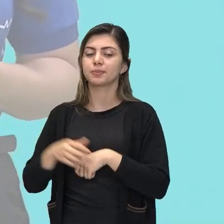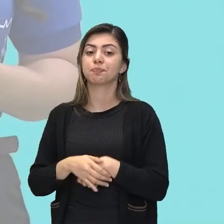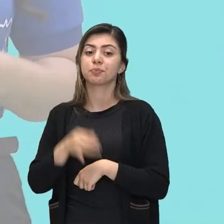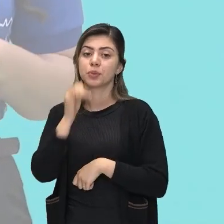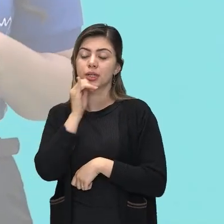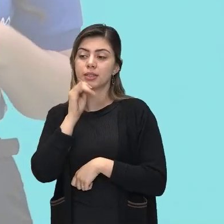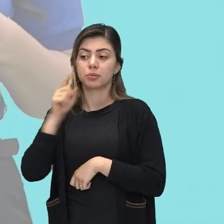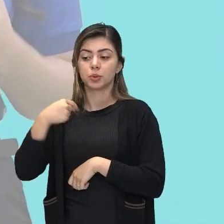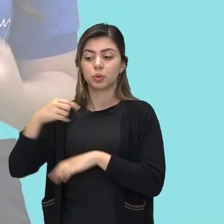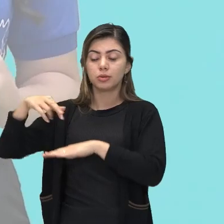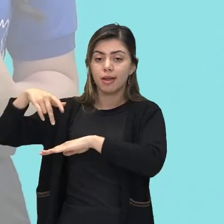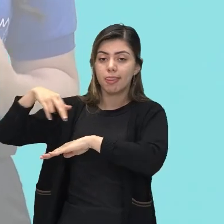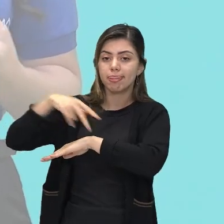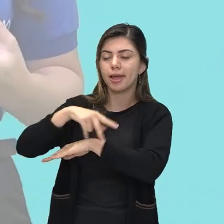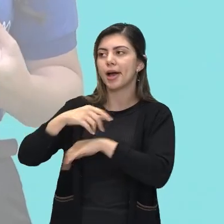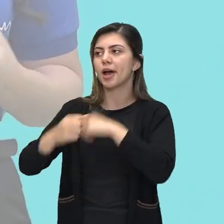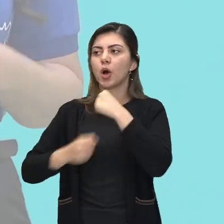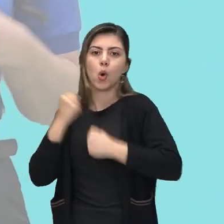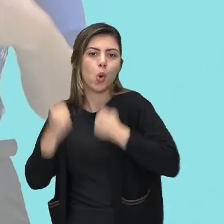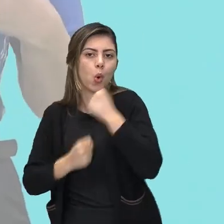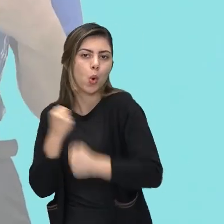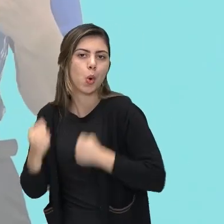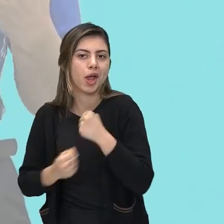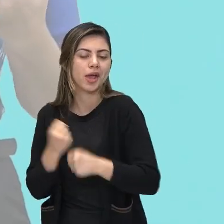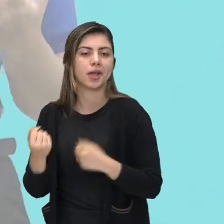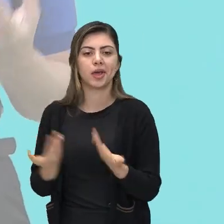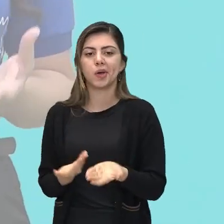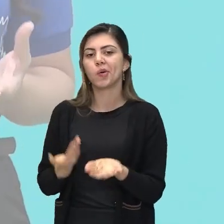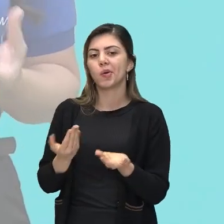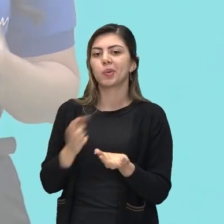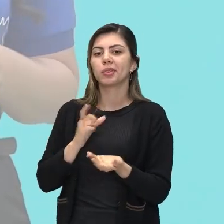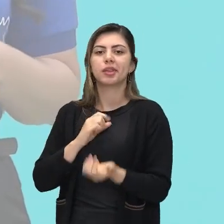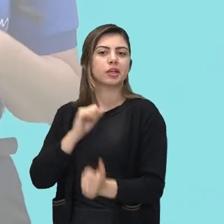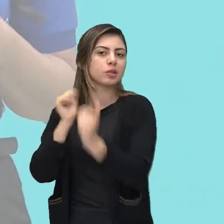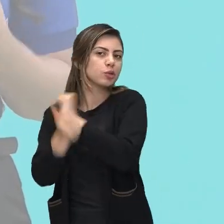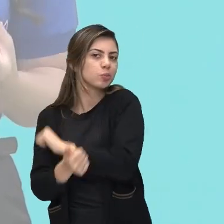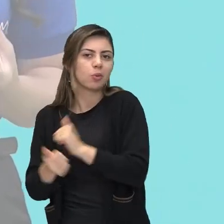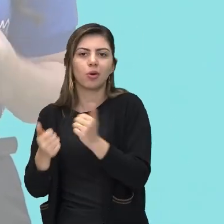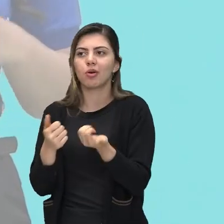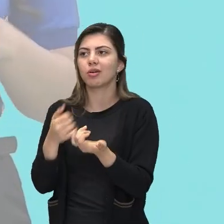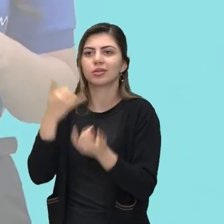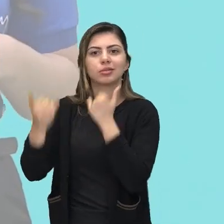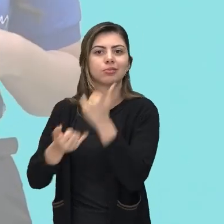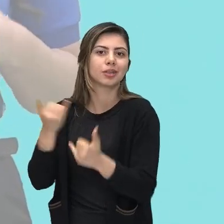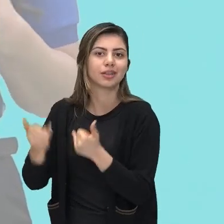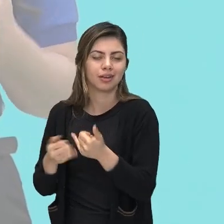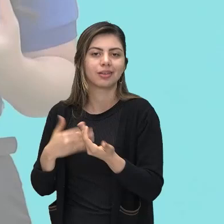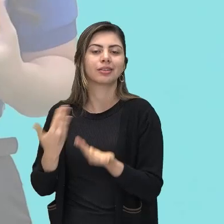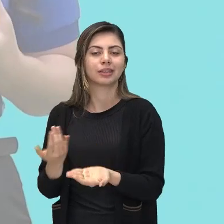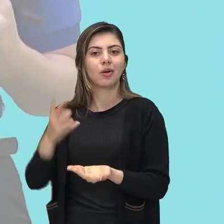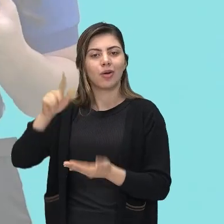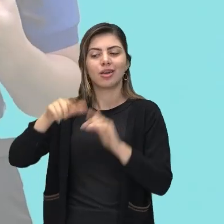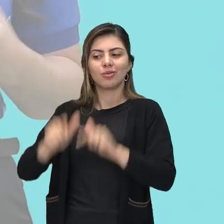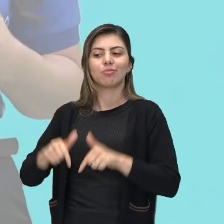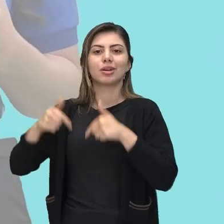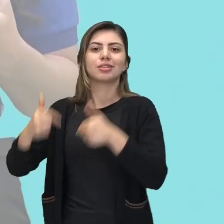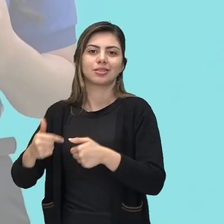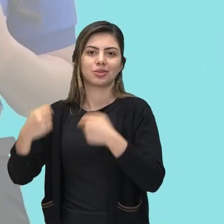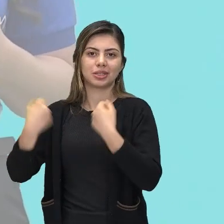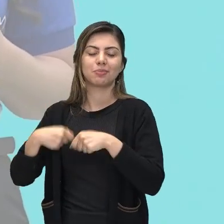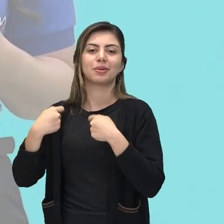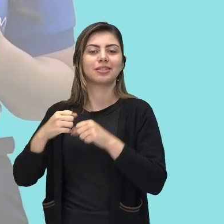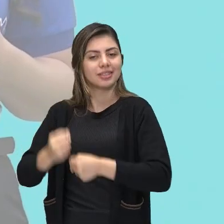de andar, de correr, de caminhar, de praticar esportes, de brincar. Então, são ações que demandam